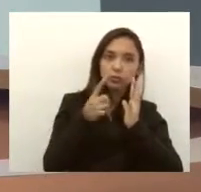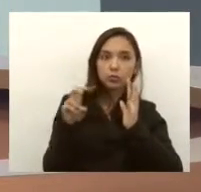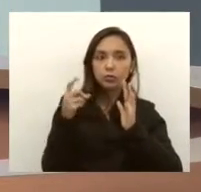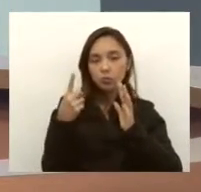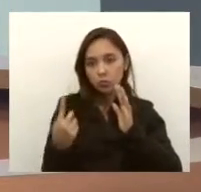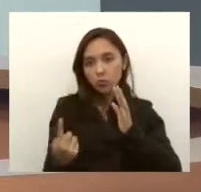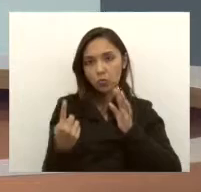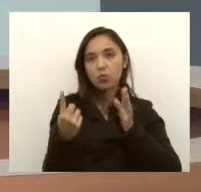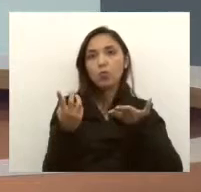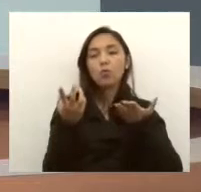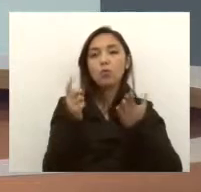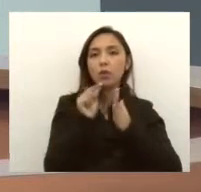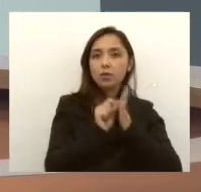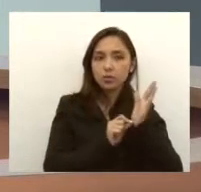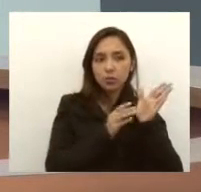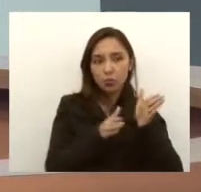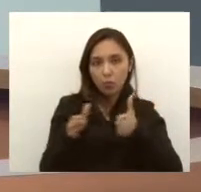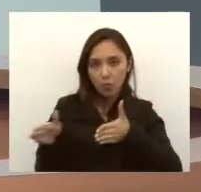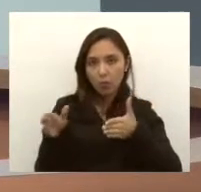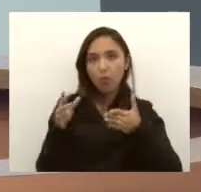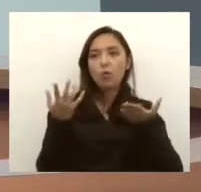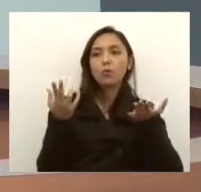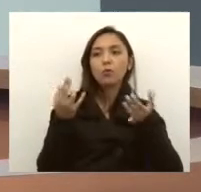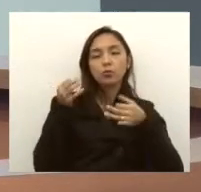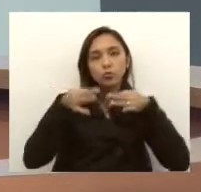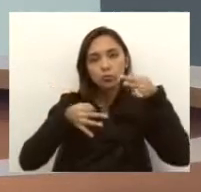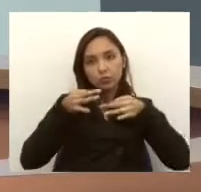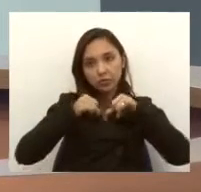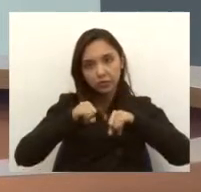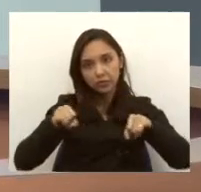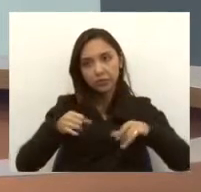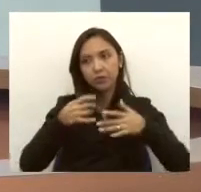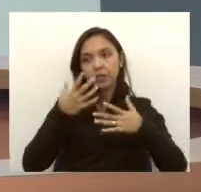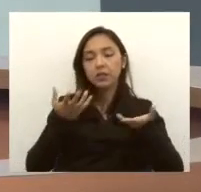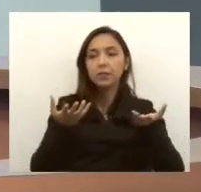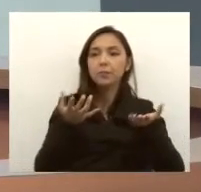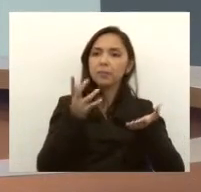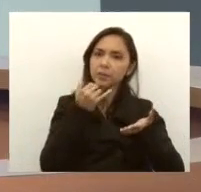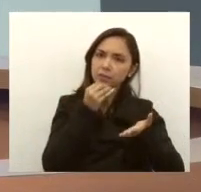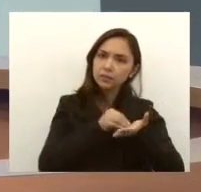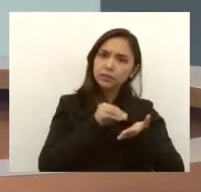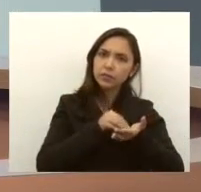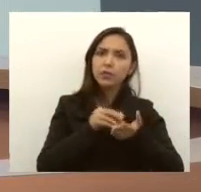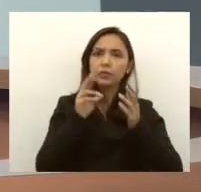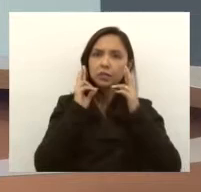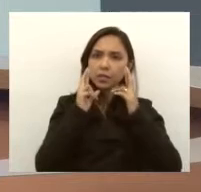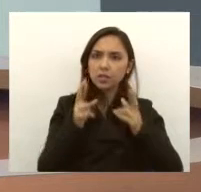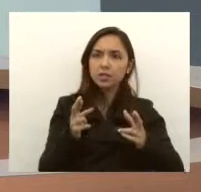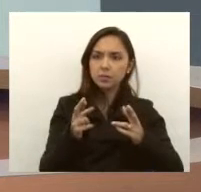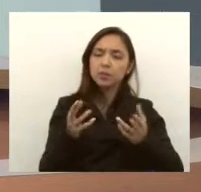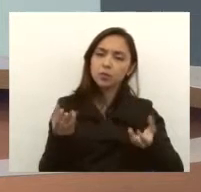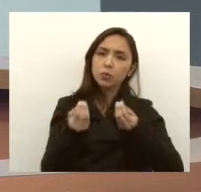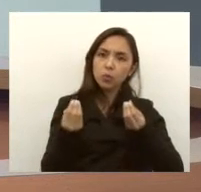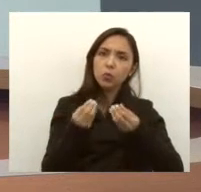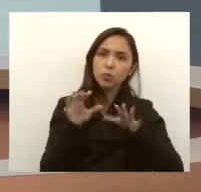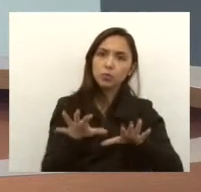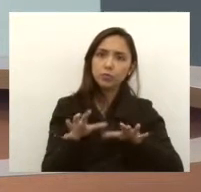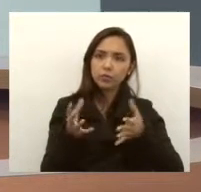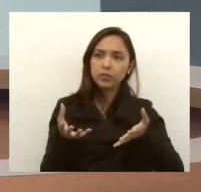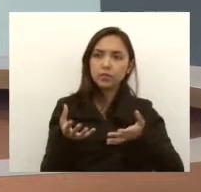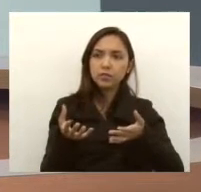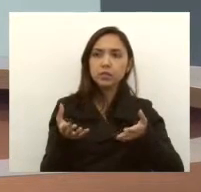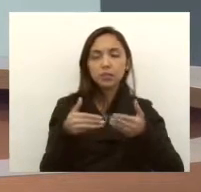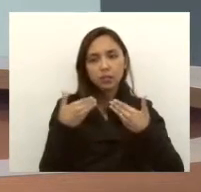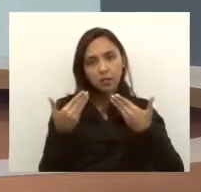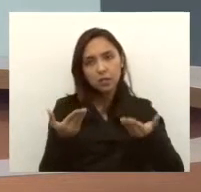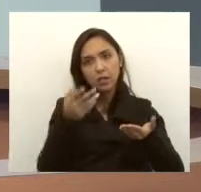usa as questões de ordem, justifica falando sobre o tema. Agora, de verdade, é um desrespeito a essa casa, presidente, fazer da forma como estão fazendo, né? É